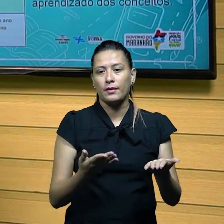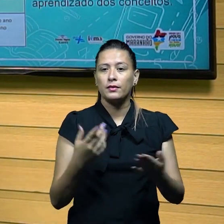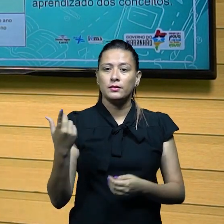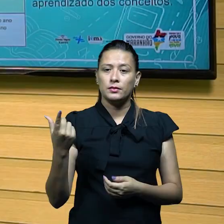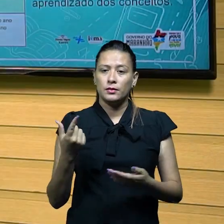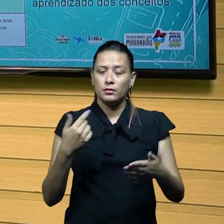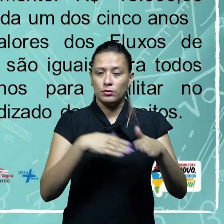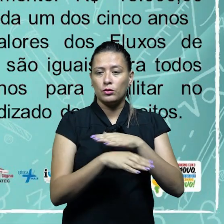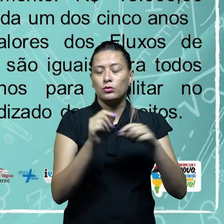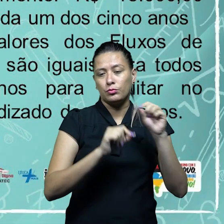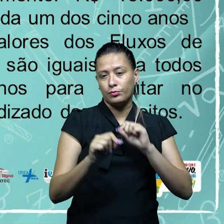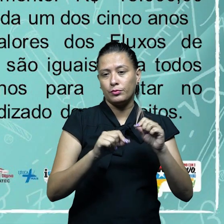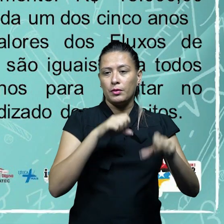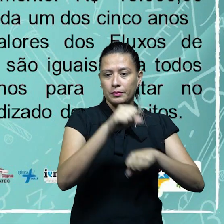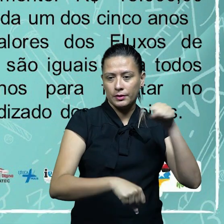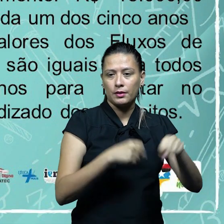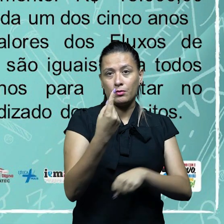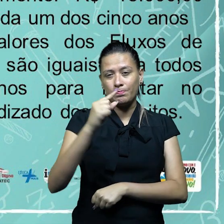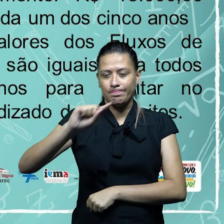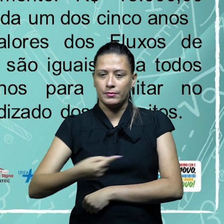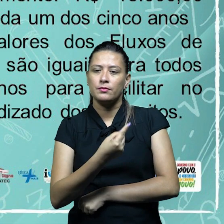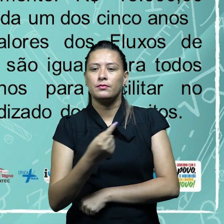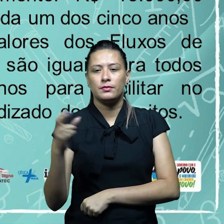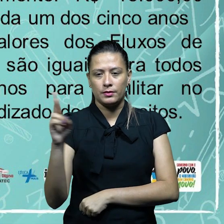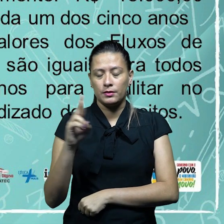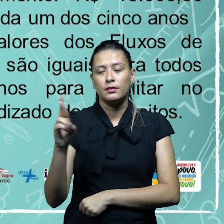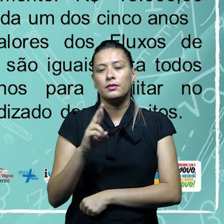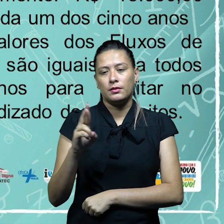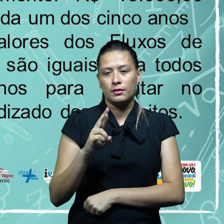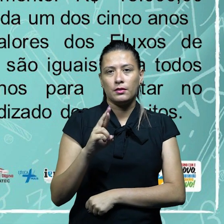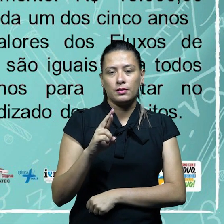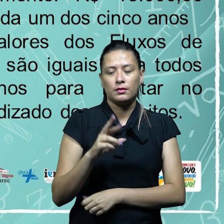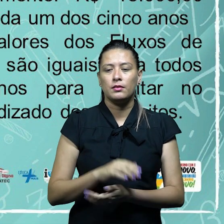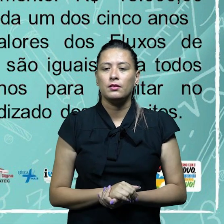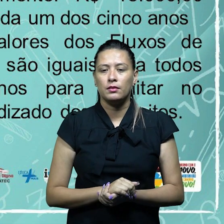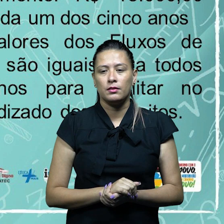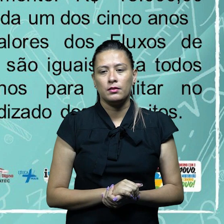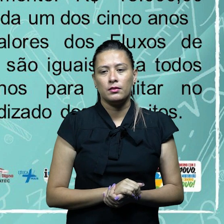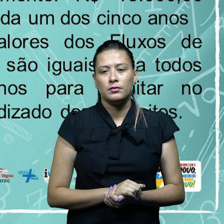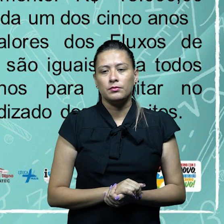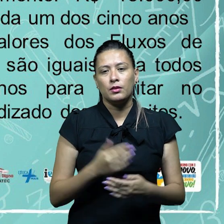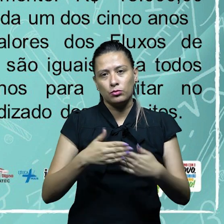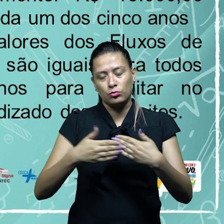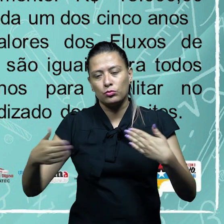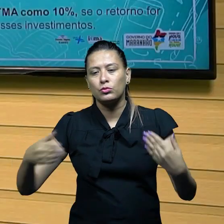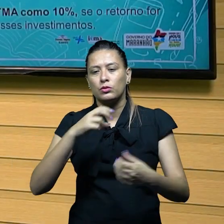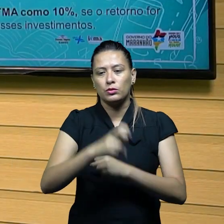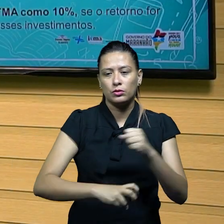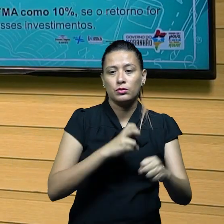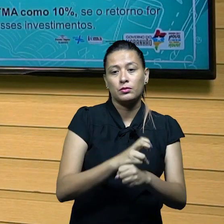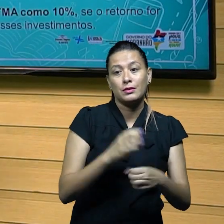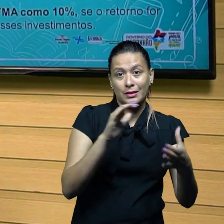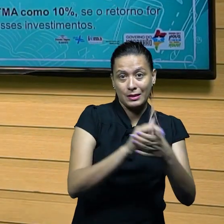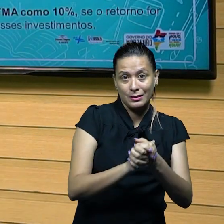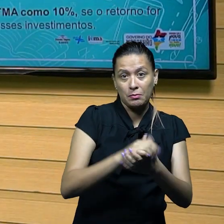fixo de fluxo de caixa, ok? R$1.000 da bicicleta para cada ano e do casamento R$18.000 para cada ano, certinho?